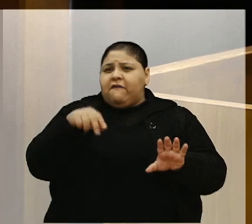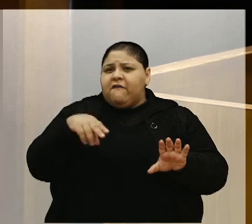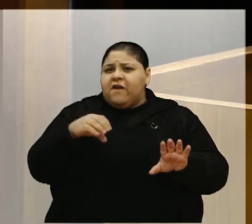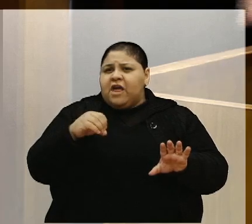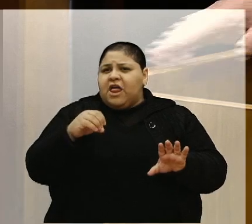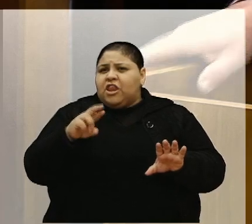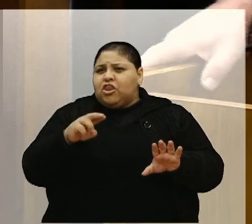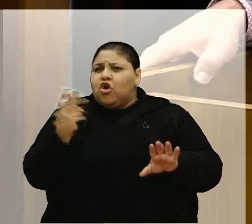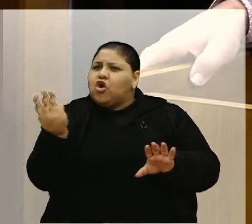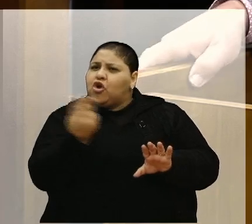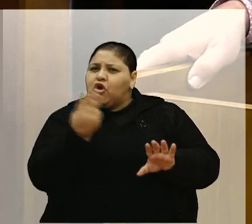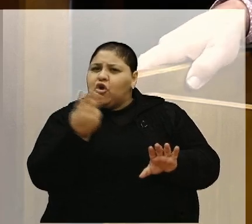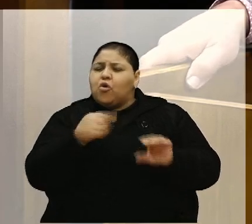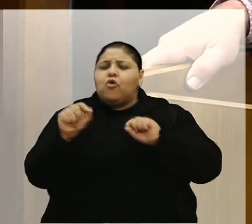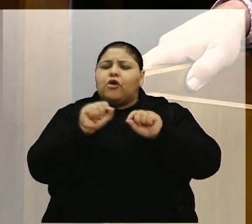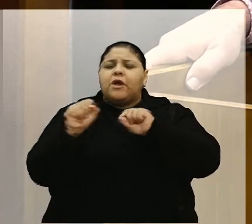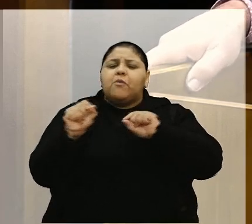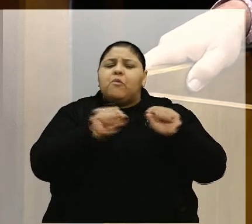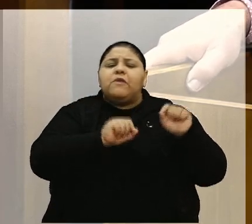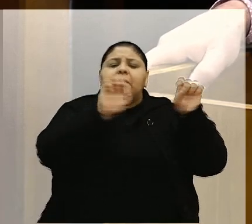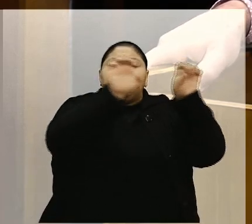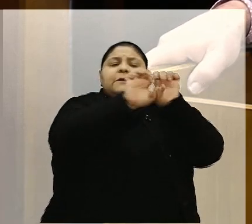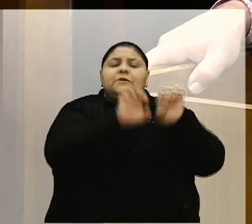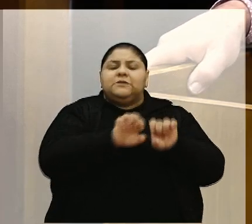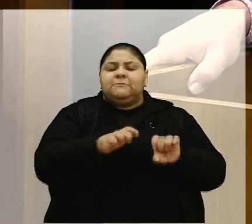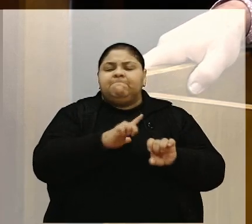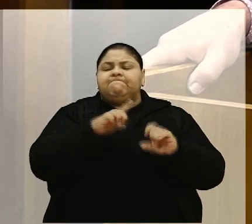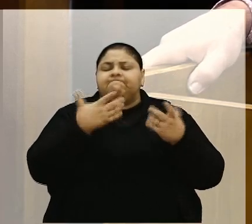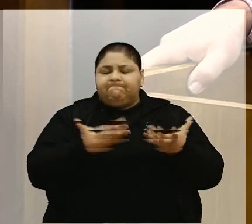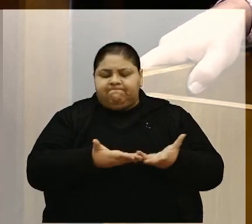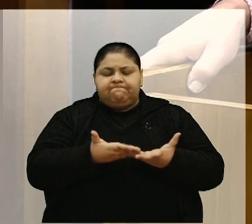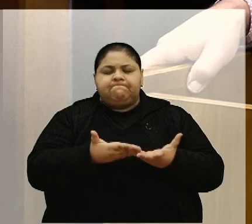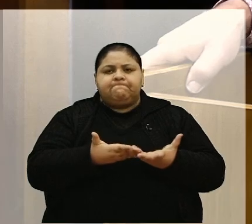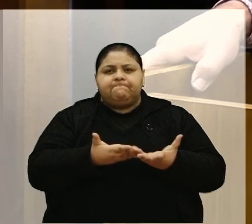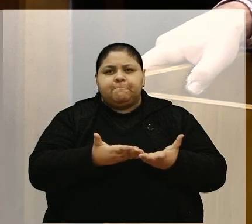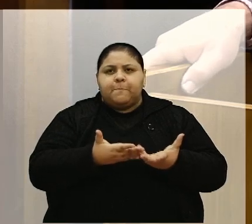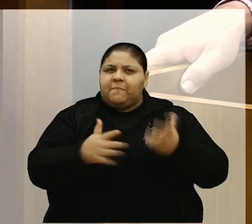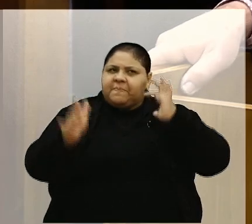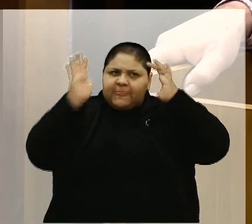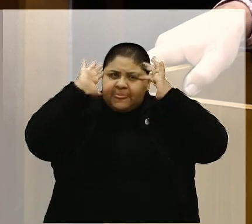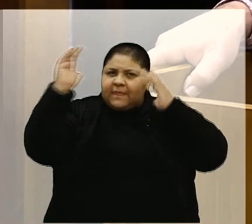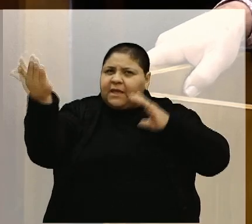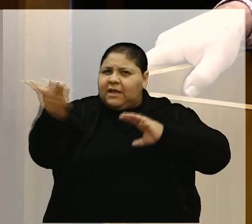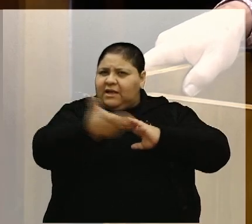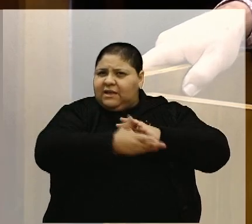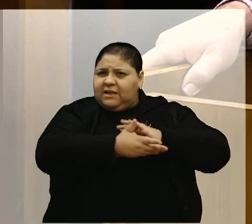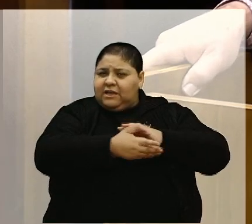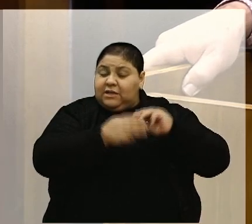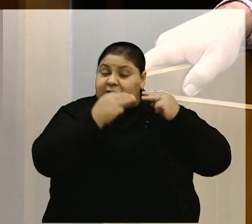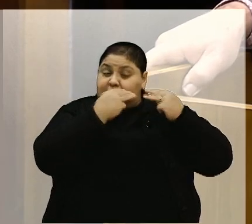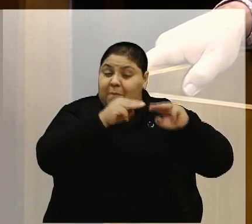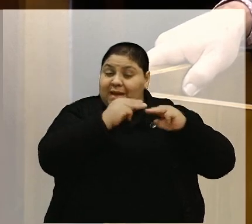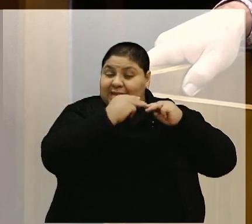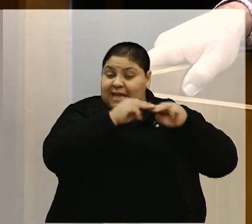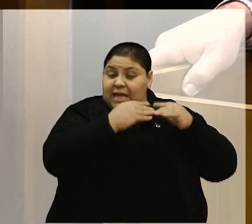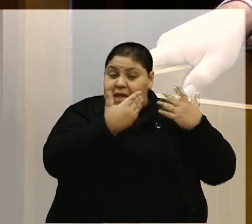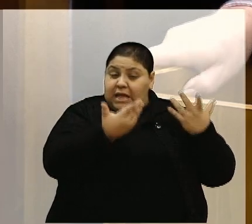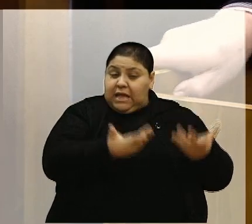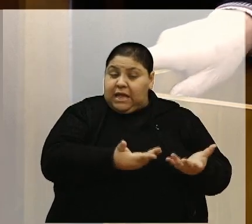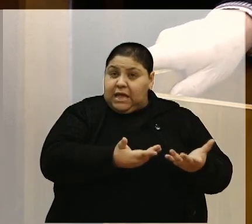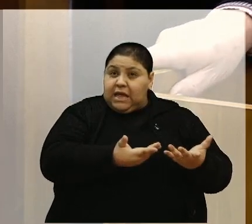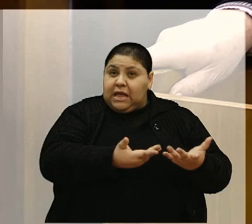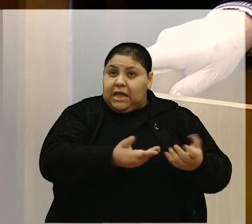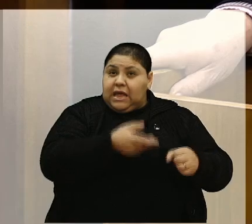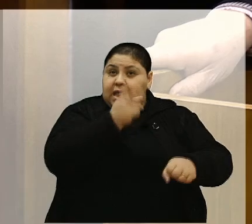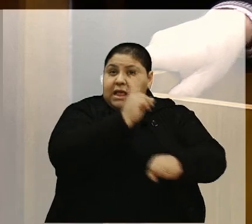o que a gente podia com a estrutura que a gente tinha. Imaginem vocês se esse maquinário desse financiamento que